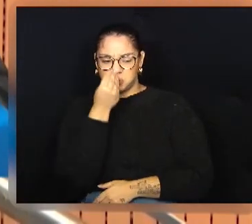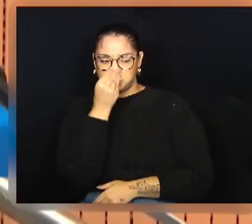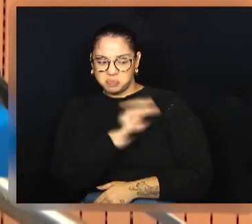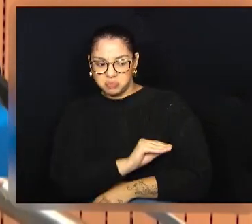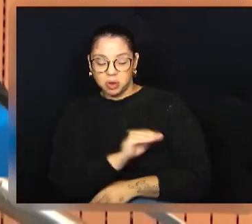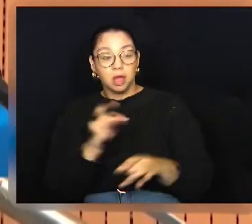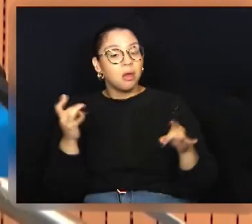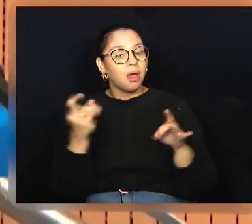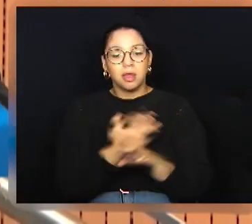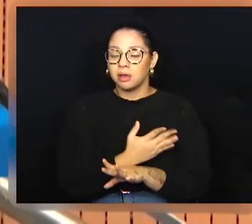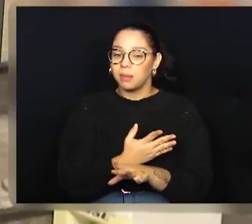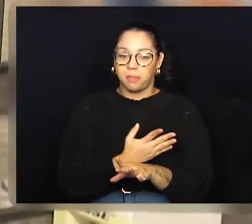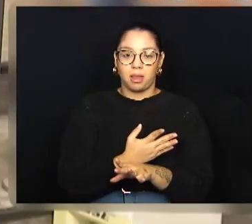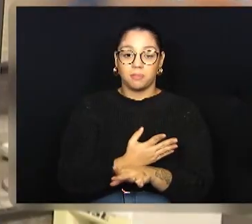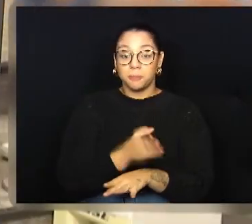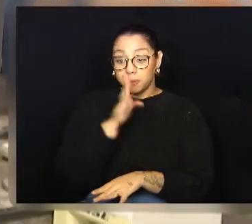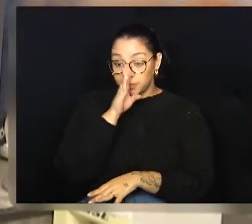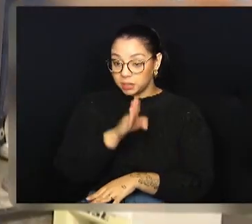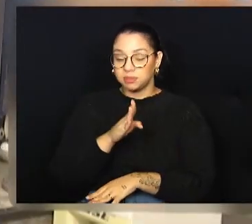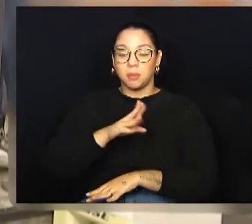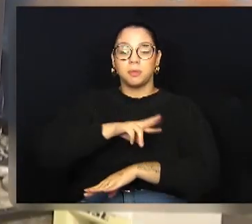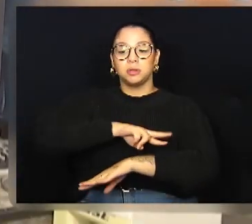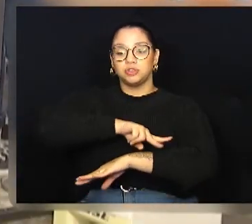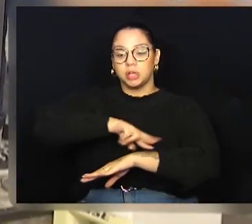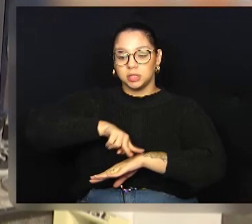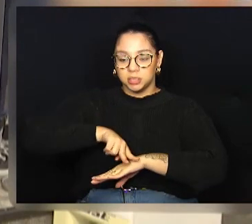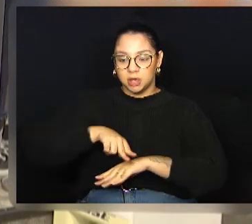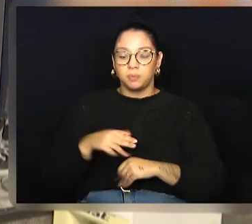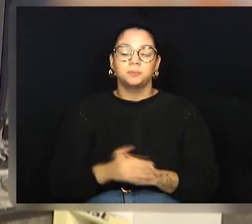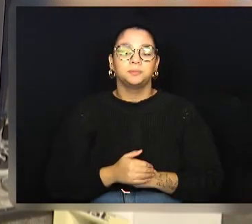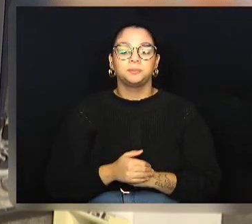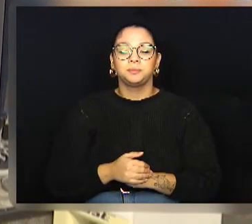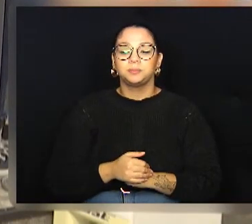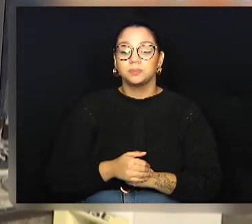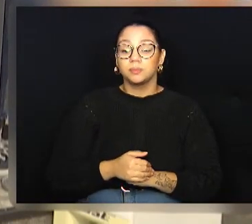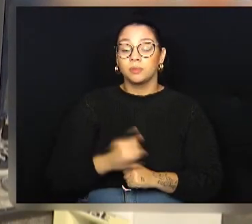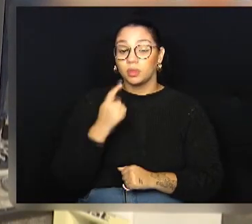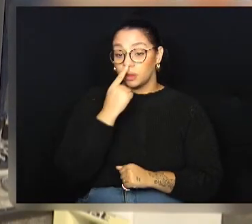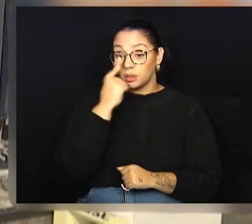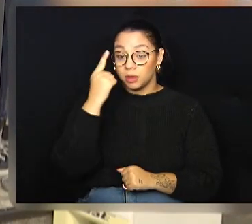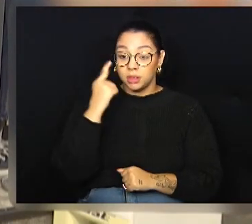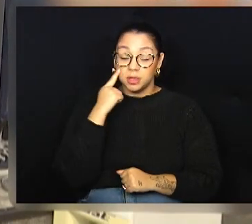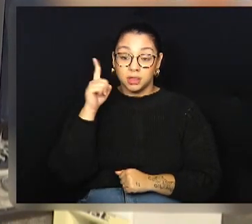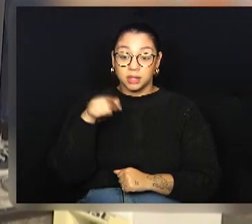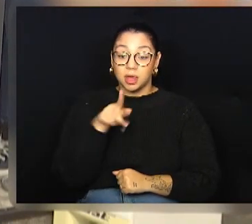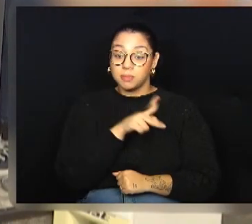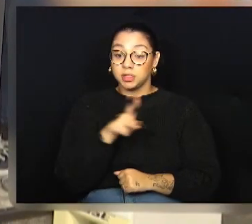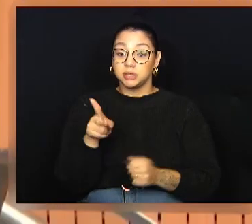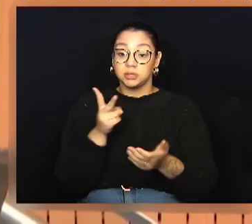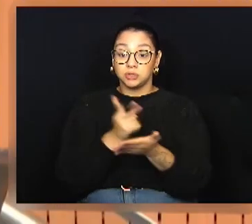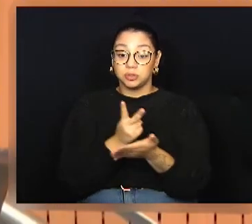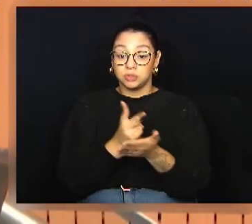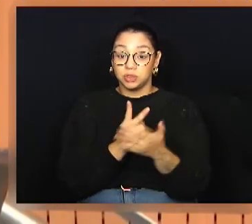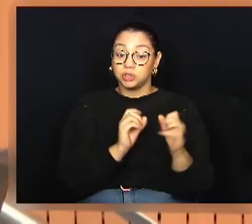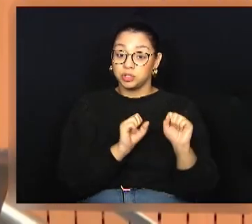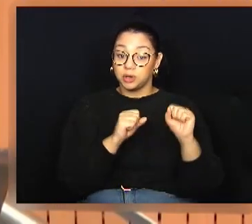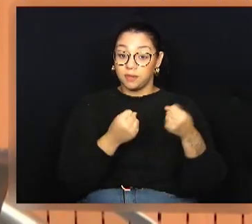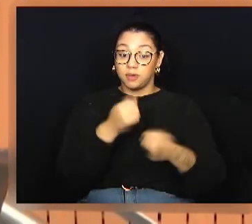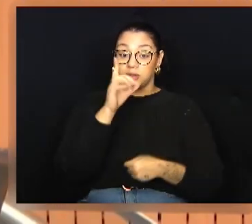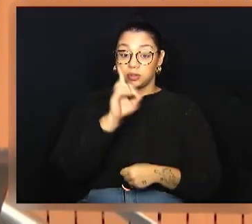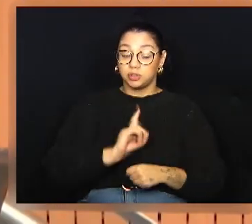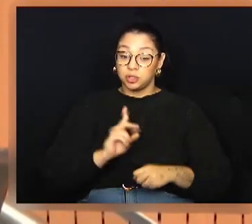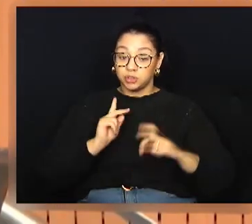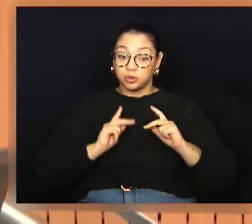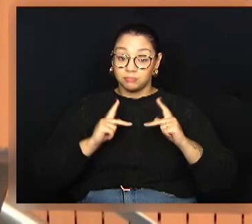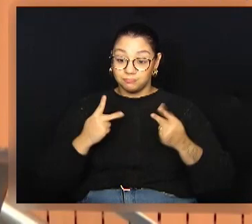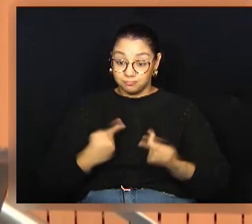violência, inclusive a racial. A vereadora Paula Miguel, que é a presidente da Comissão Permanente de Defesa dos Direitos Humanos